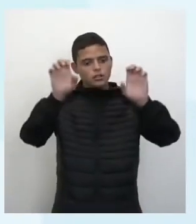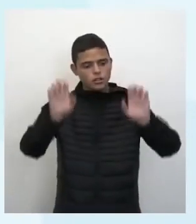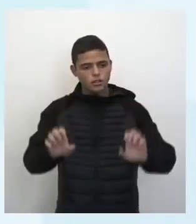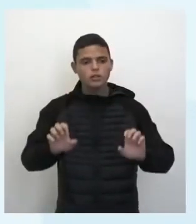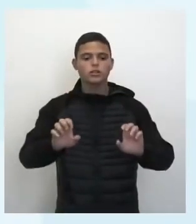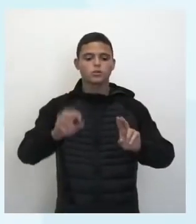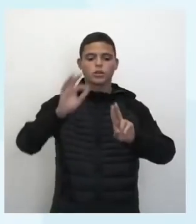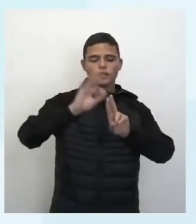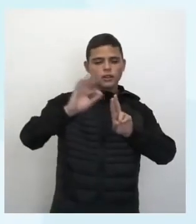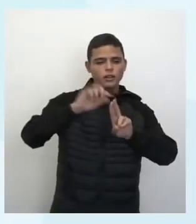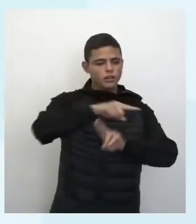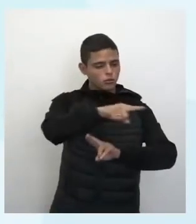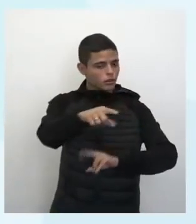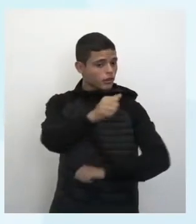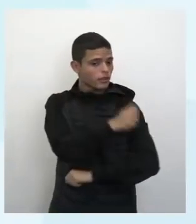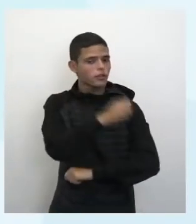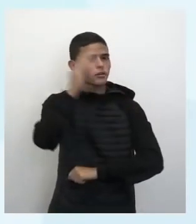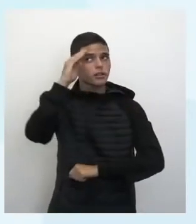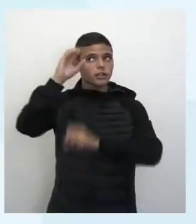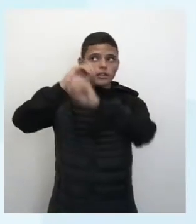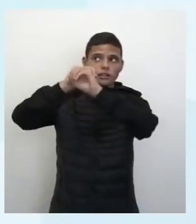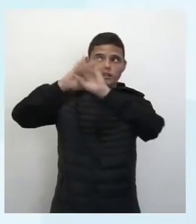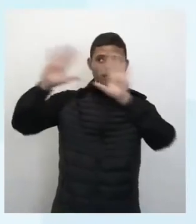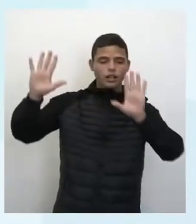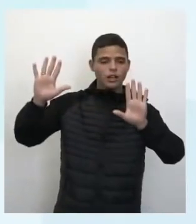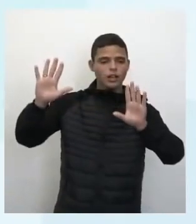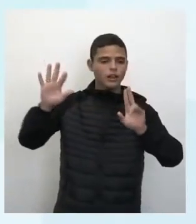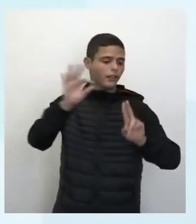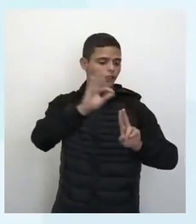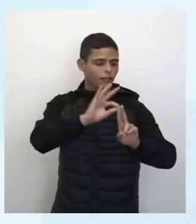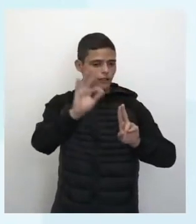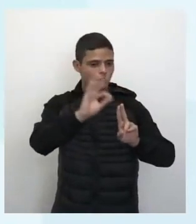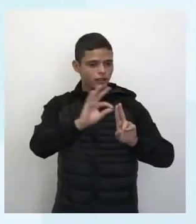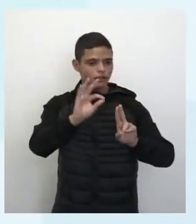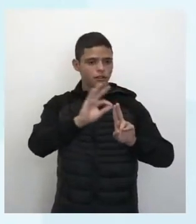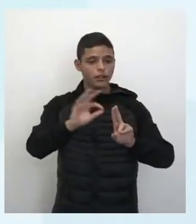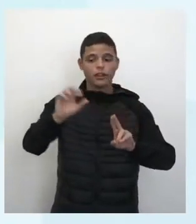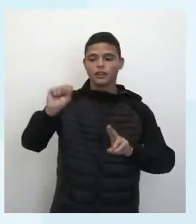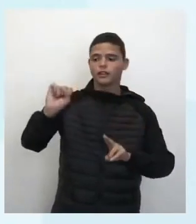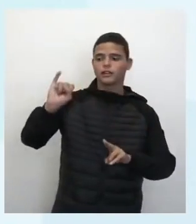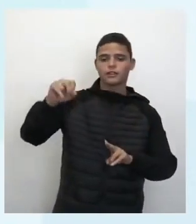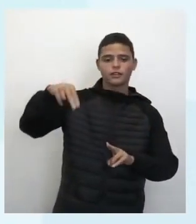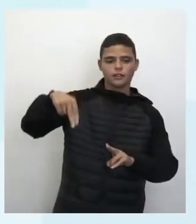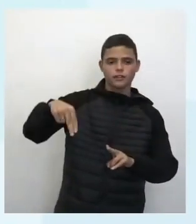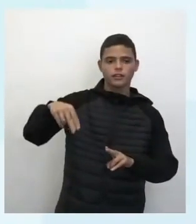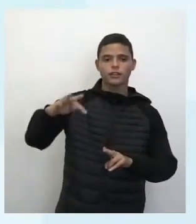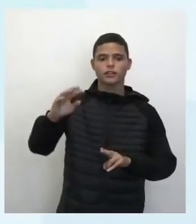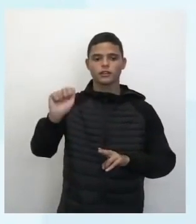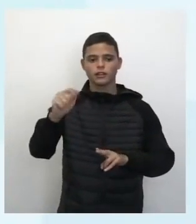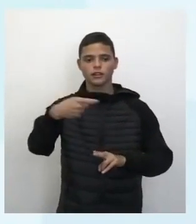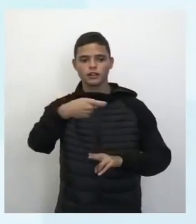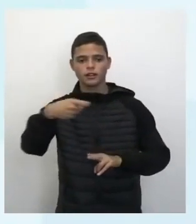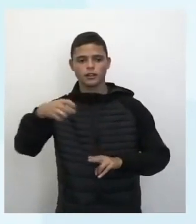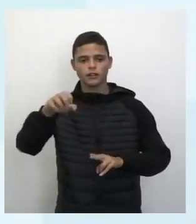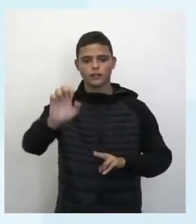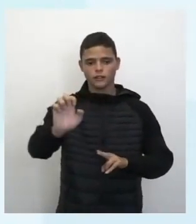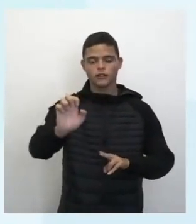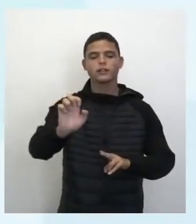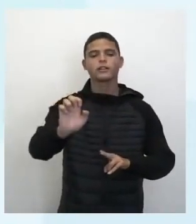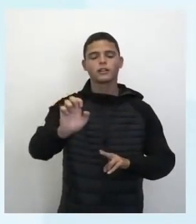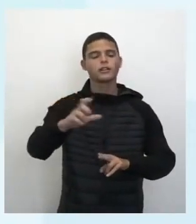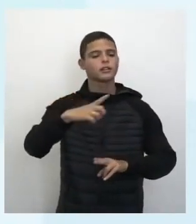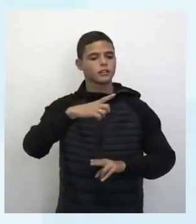entender em casa, a sintaxe, e é assim que pronuncia, tá? Não é sintaxe, é sintaxe, como se fosse som de S. A sintaxe